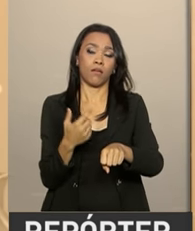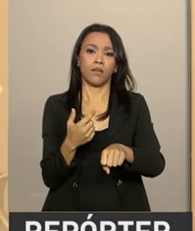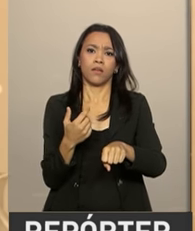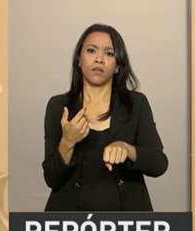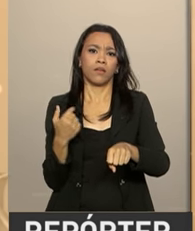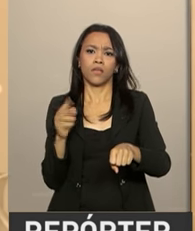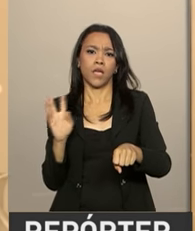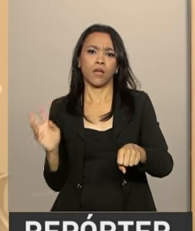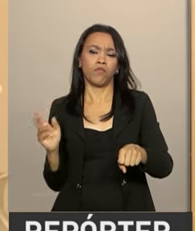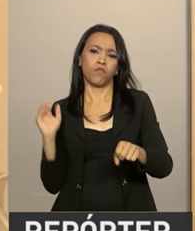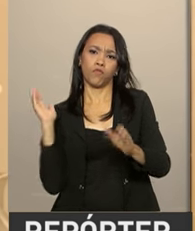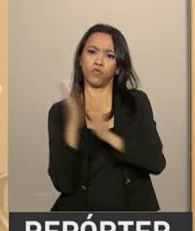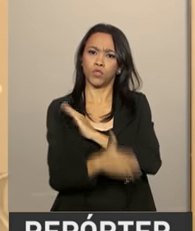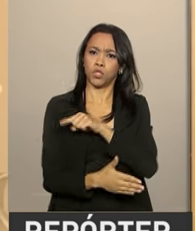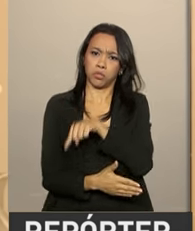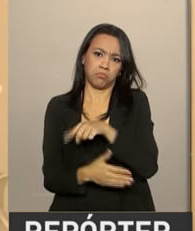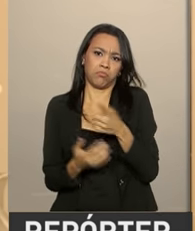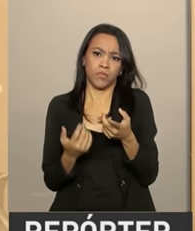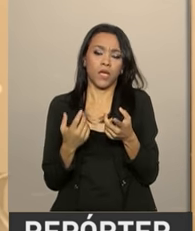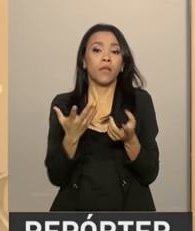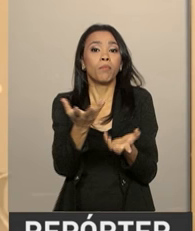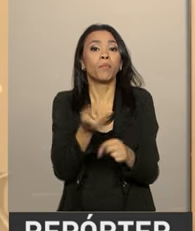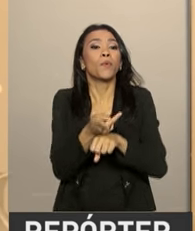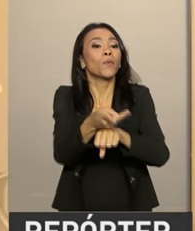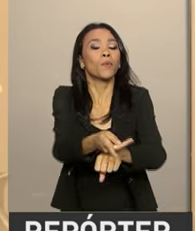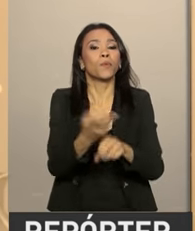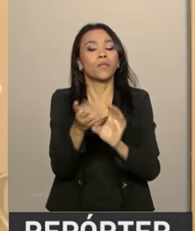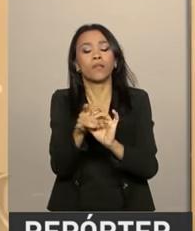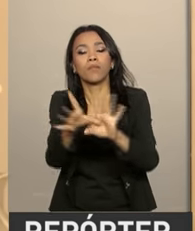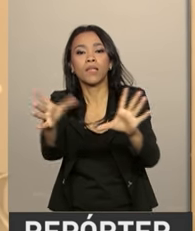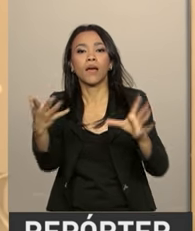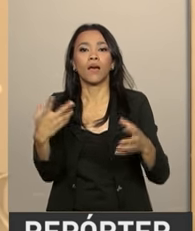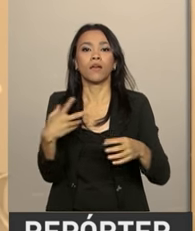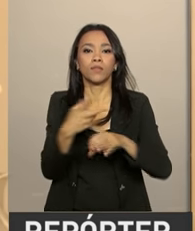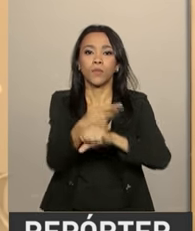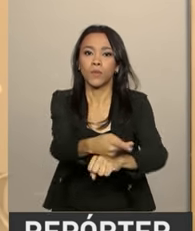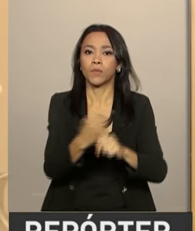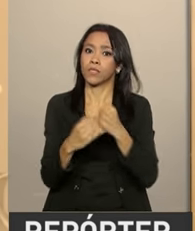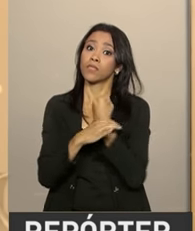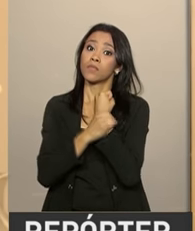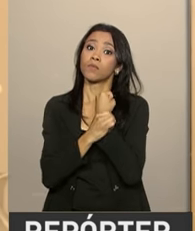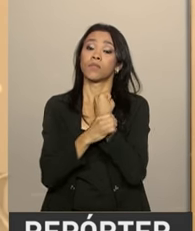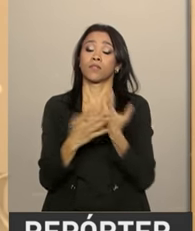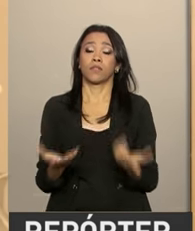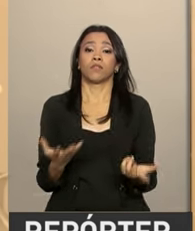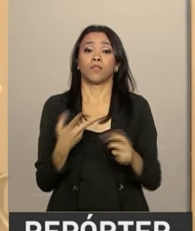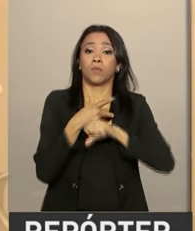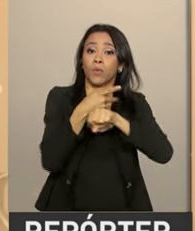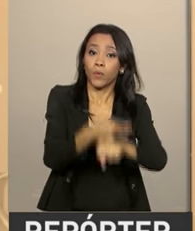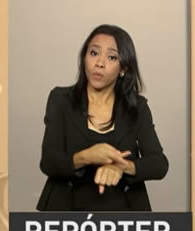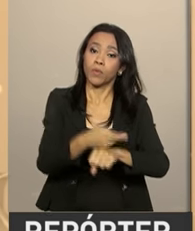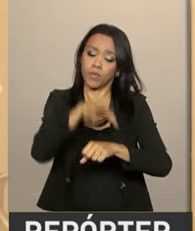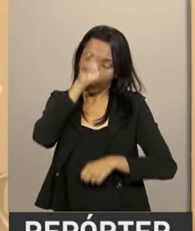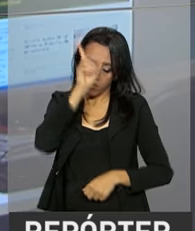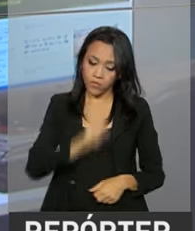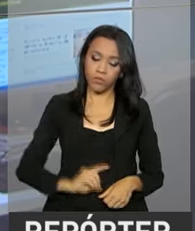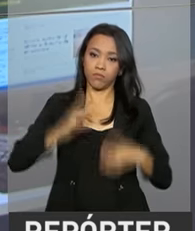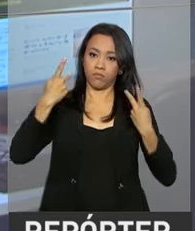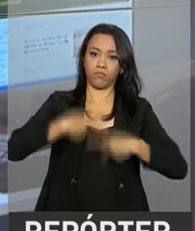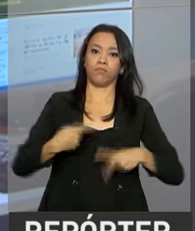algum motivo, ele procura liberdade, ele procura segurança, ele procura o resgate da sua